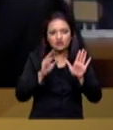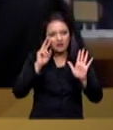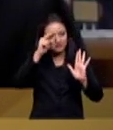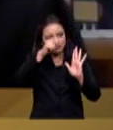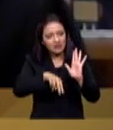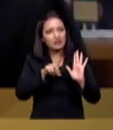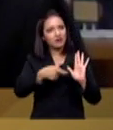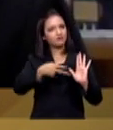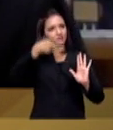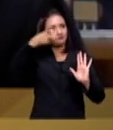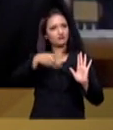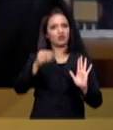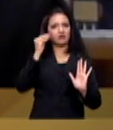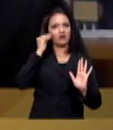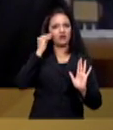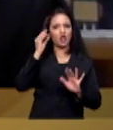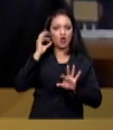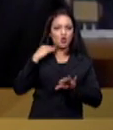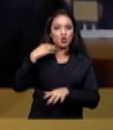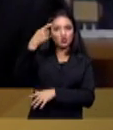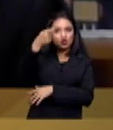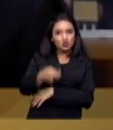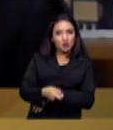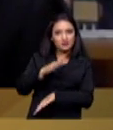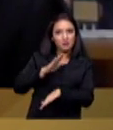cláusula implícita de que,